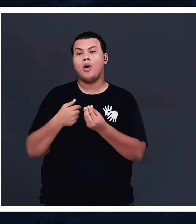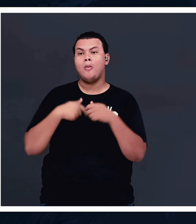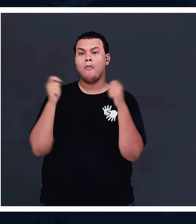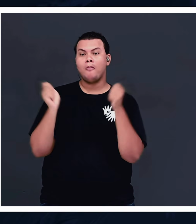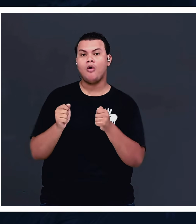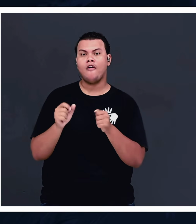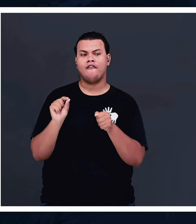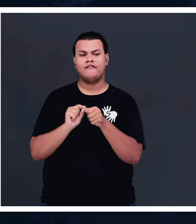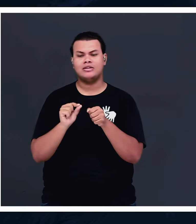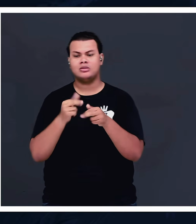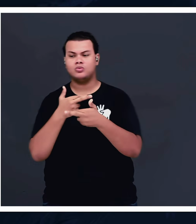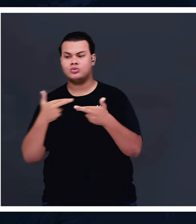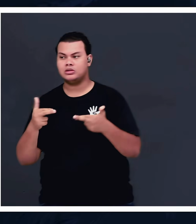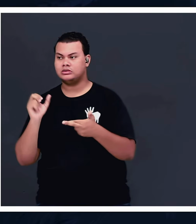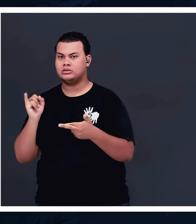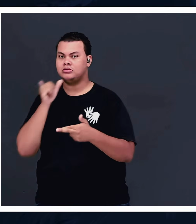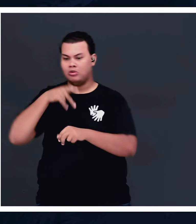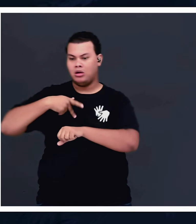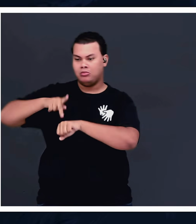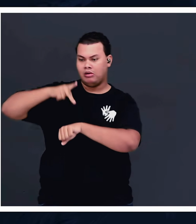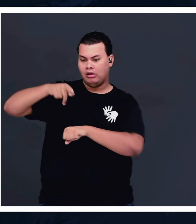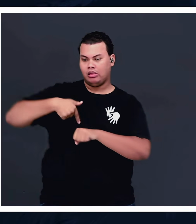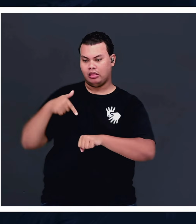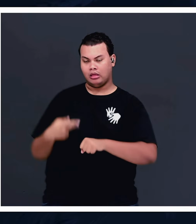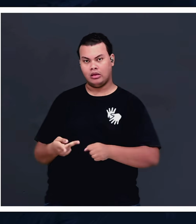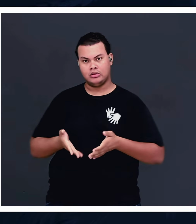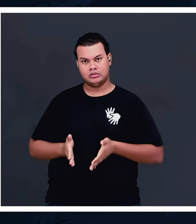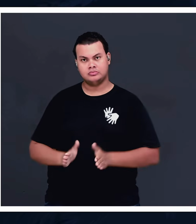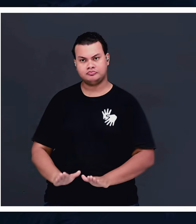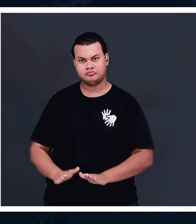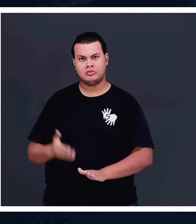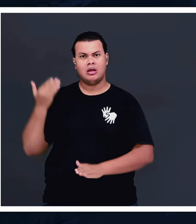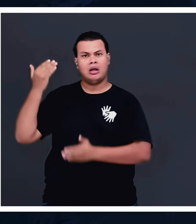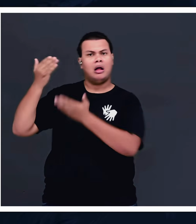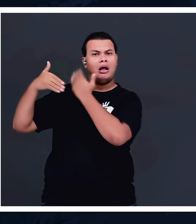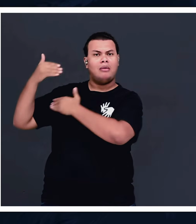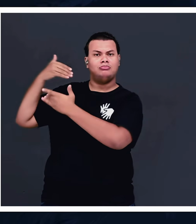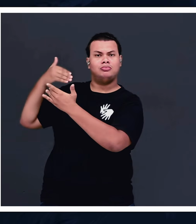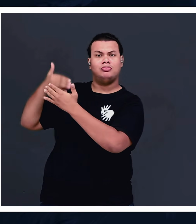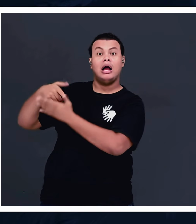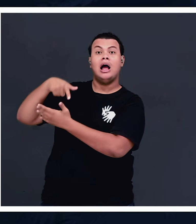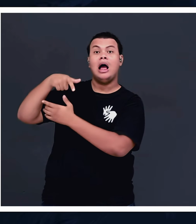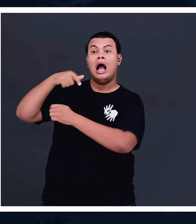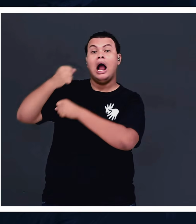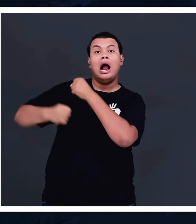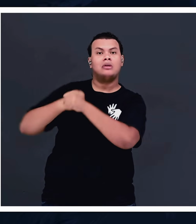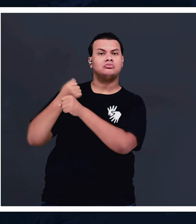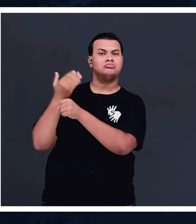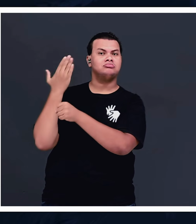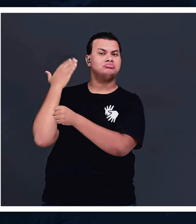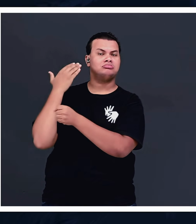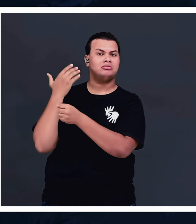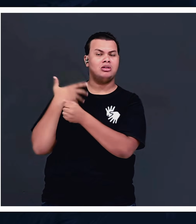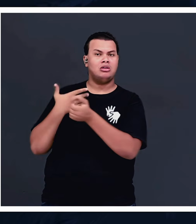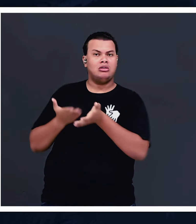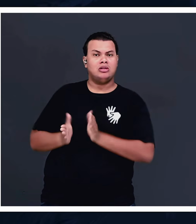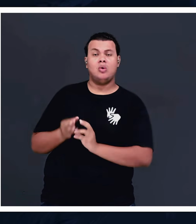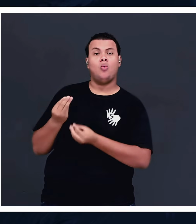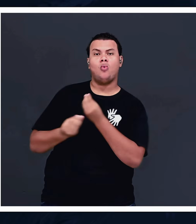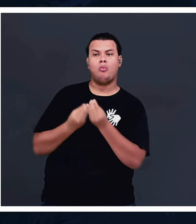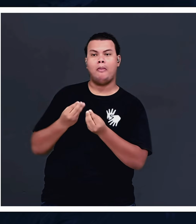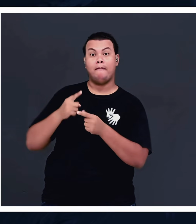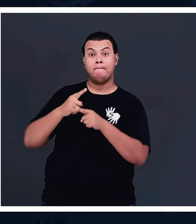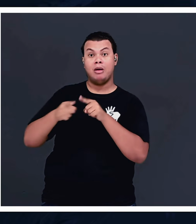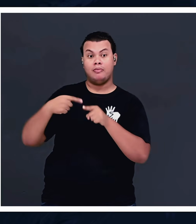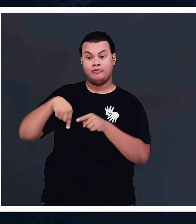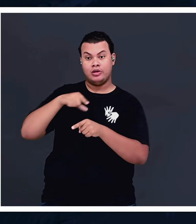imposto. O país onde nós nascemos, a época em que vivemos. Mas isso não nos